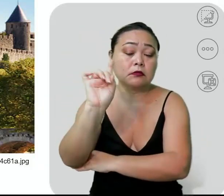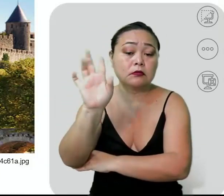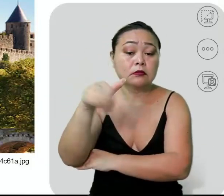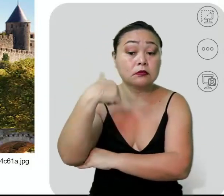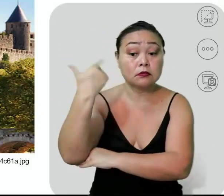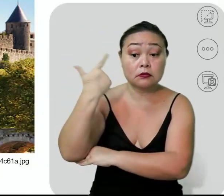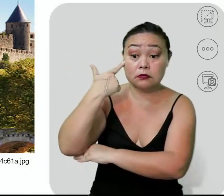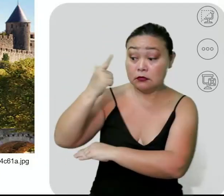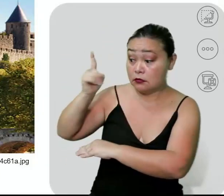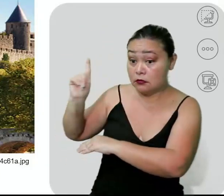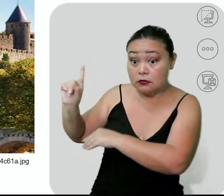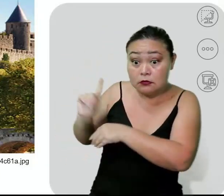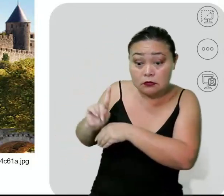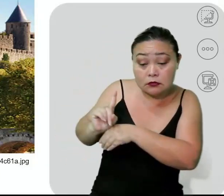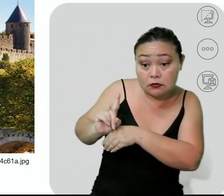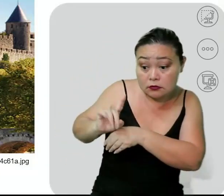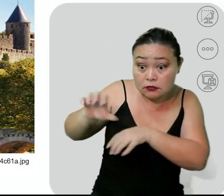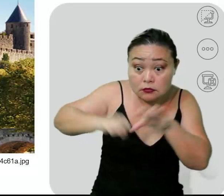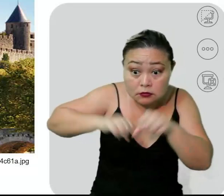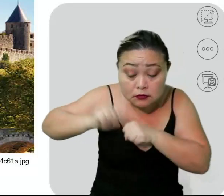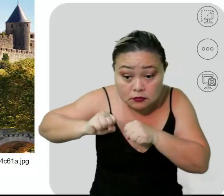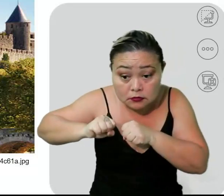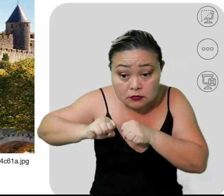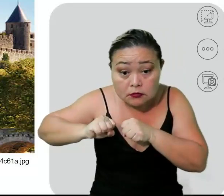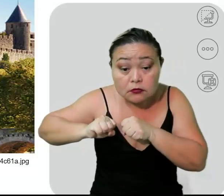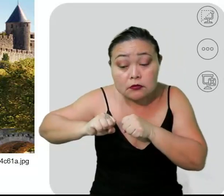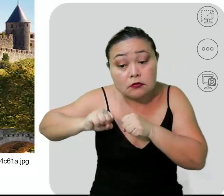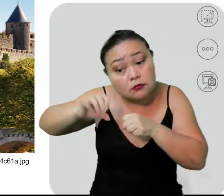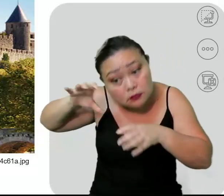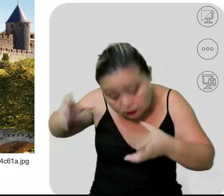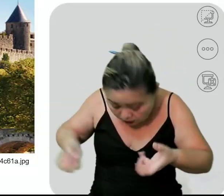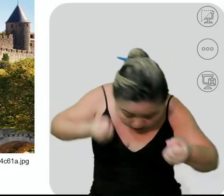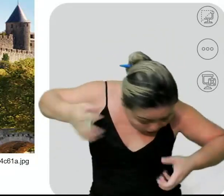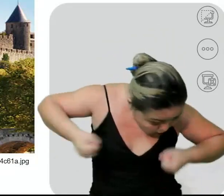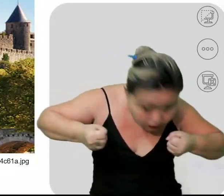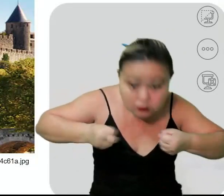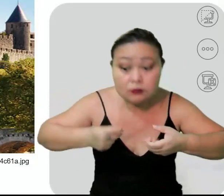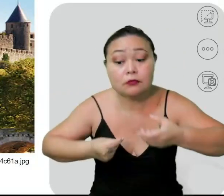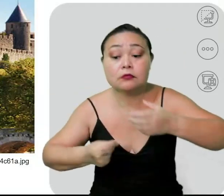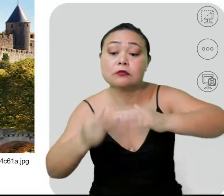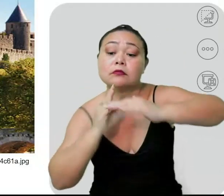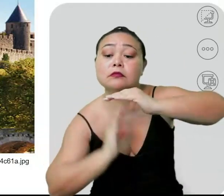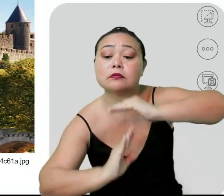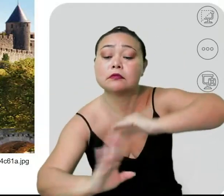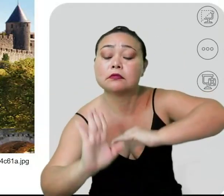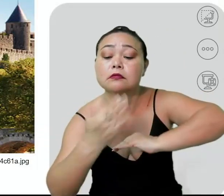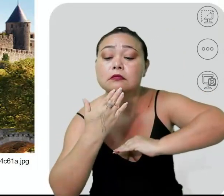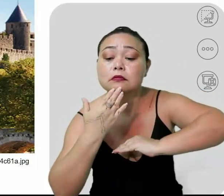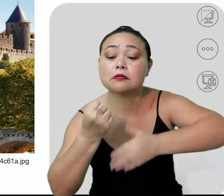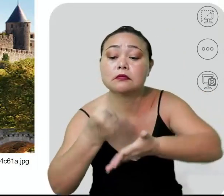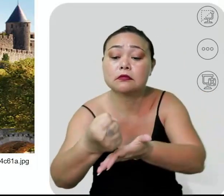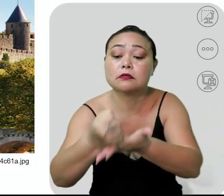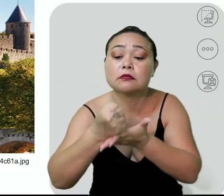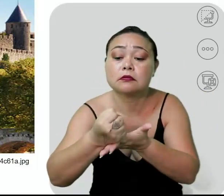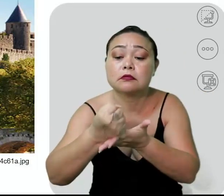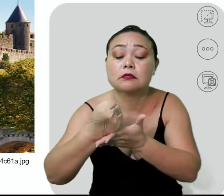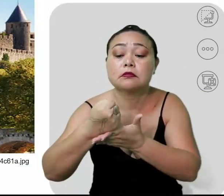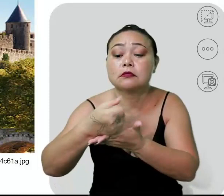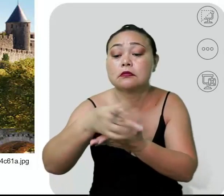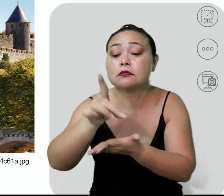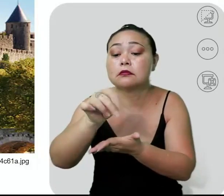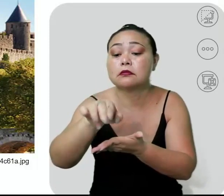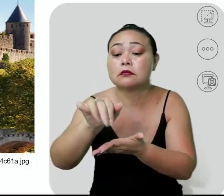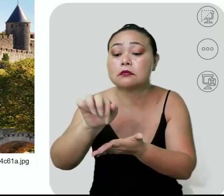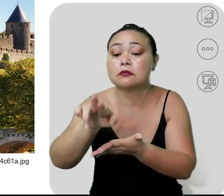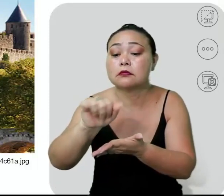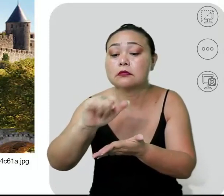aí vinha o invasor para tentar tomar o produto dele, ele arralava tudo e corria e pedia apoio para o senhor